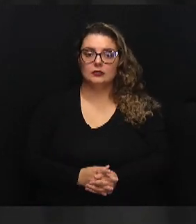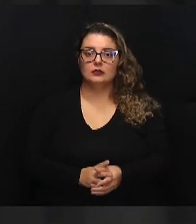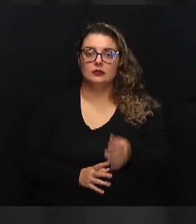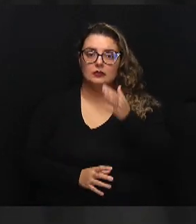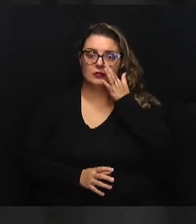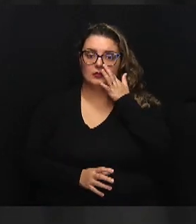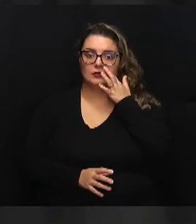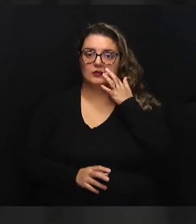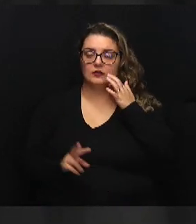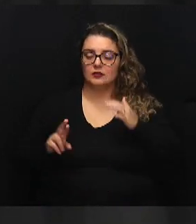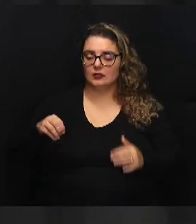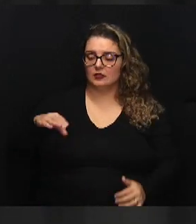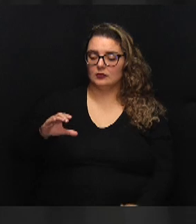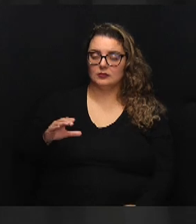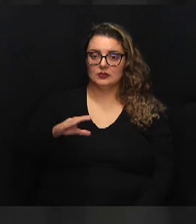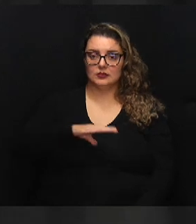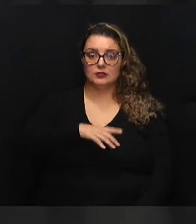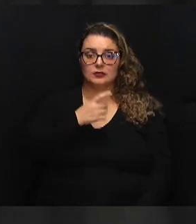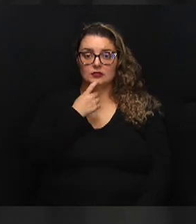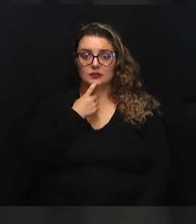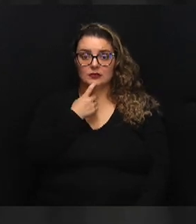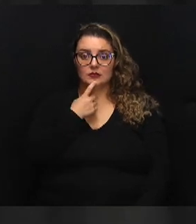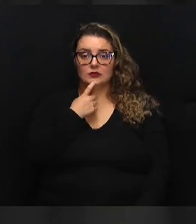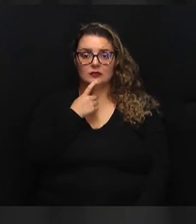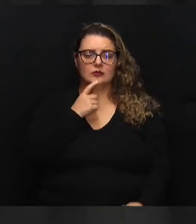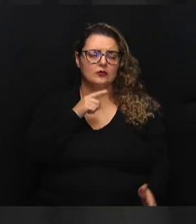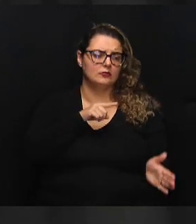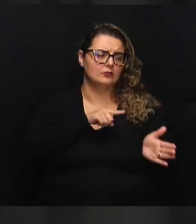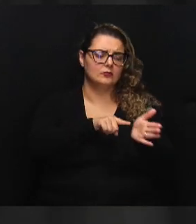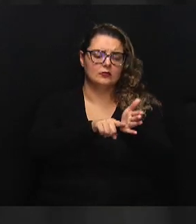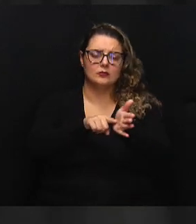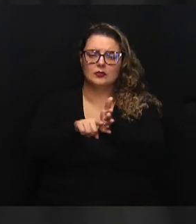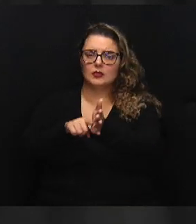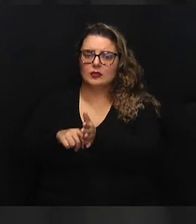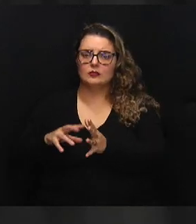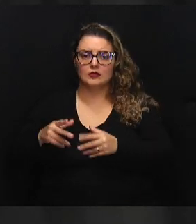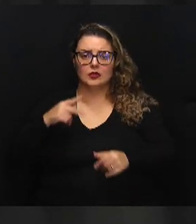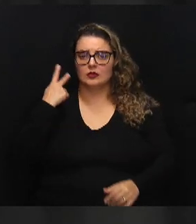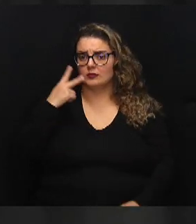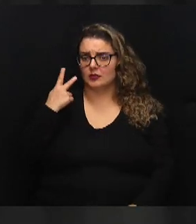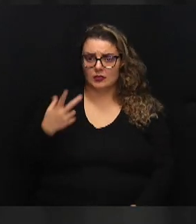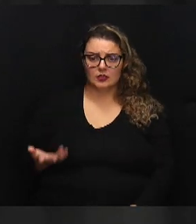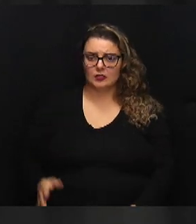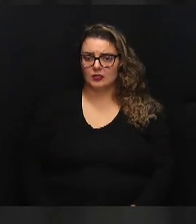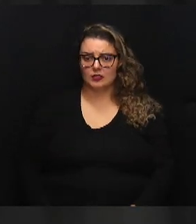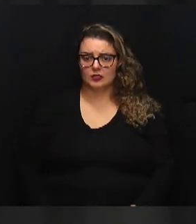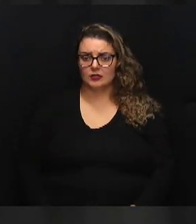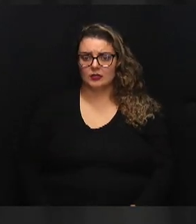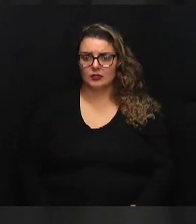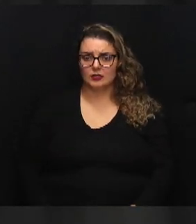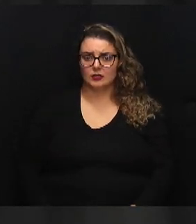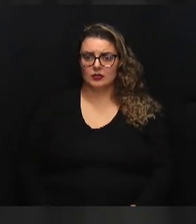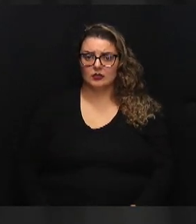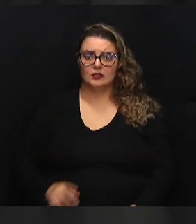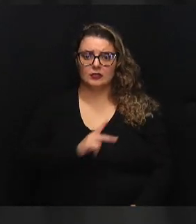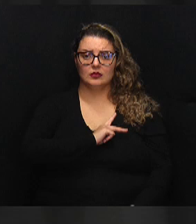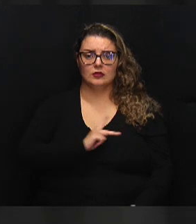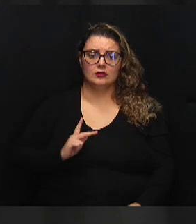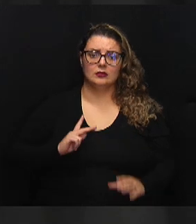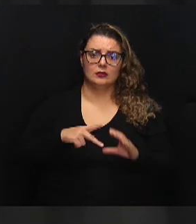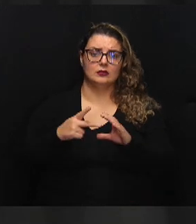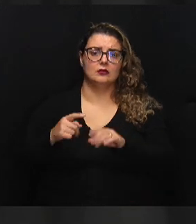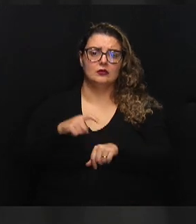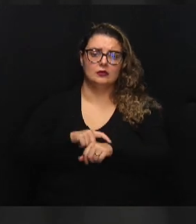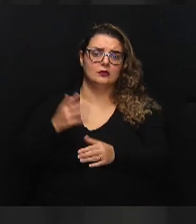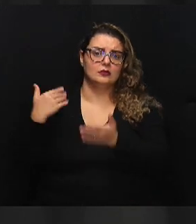região metropolitana de Campinas, pergunta para todos os vereadores que eram presidente de Câmara naquele